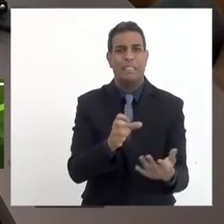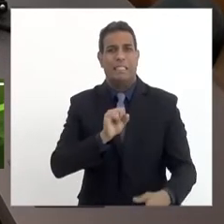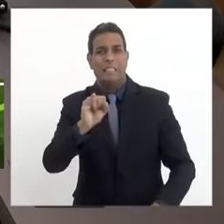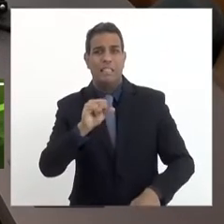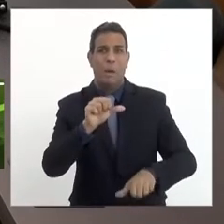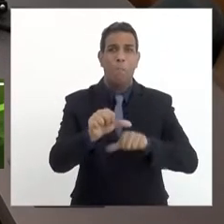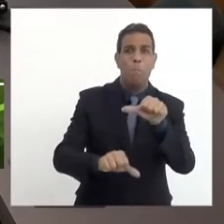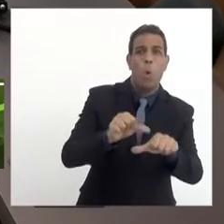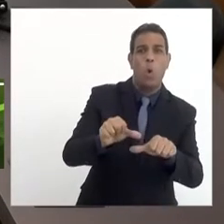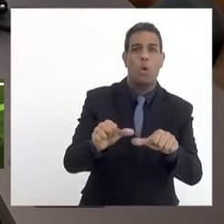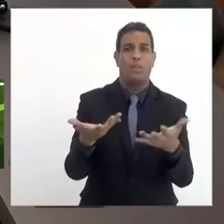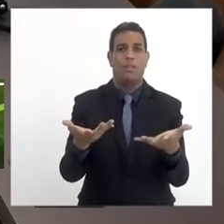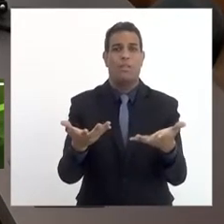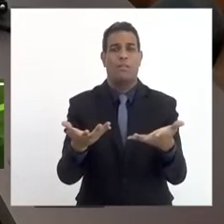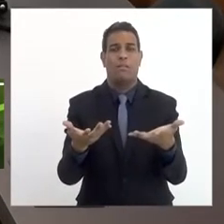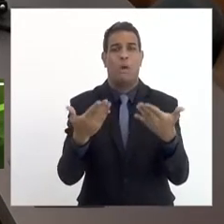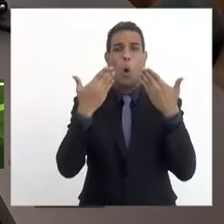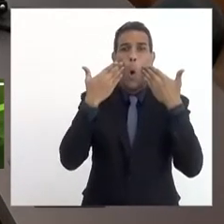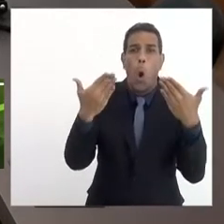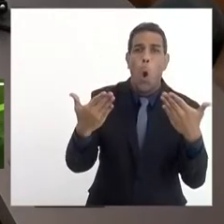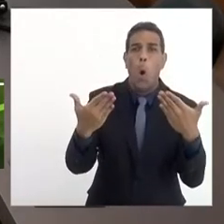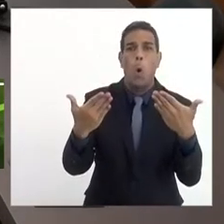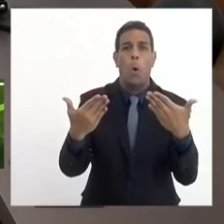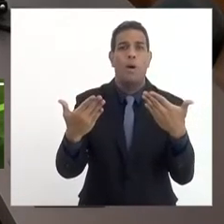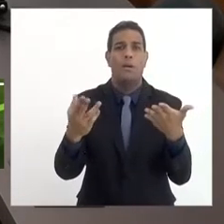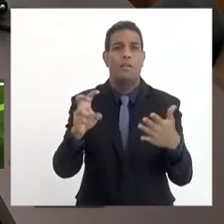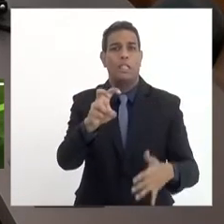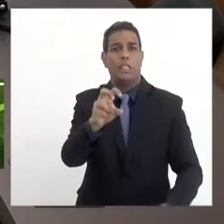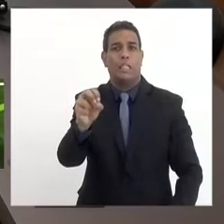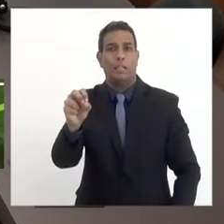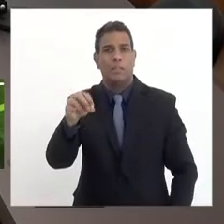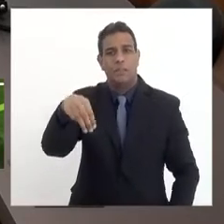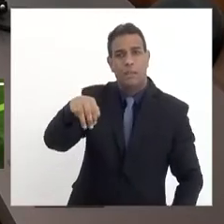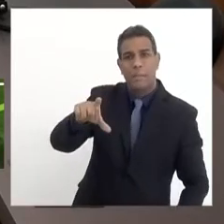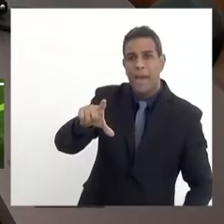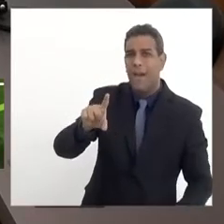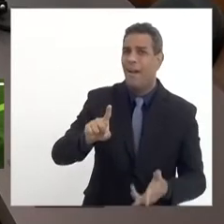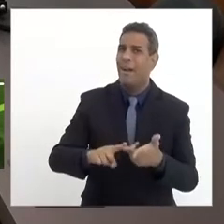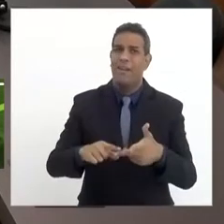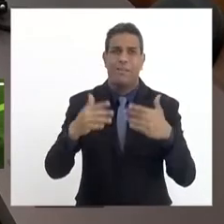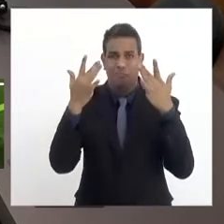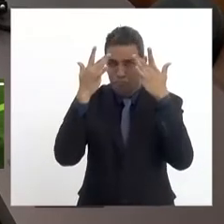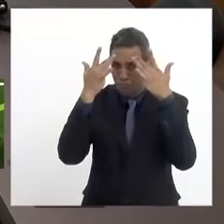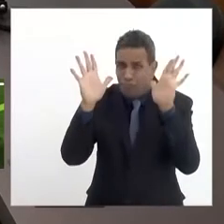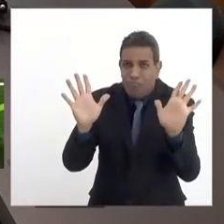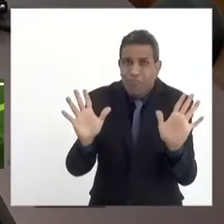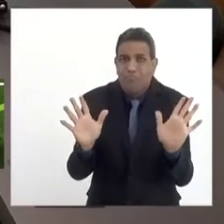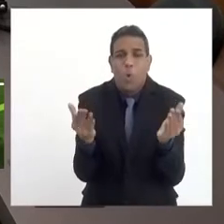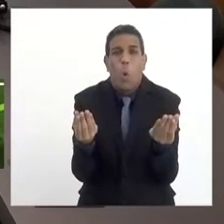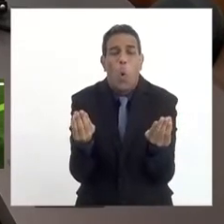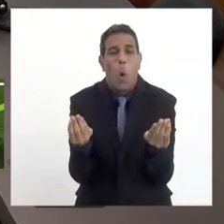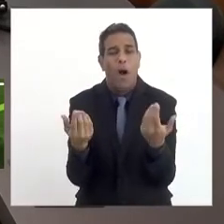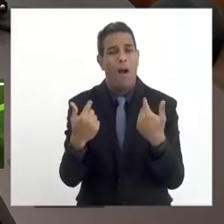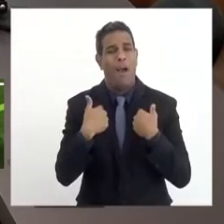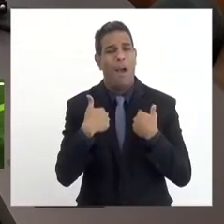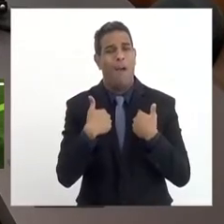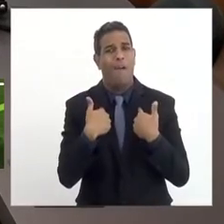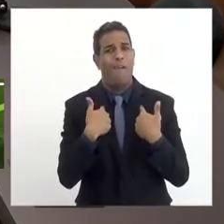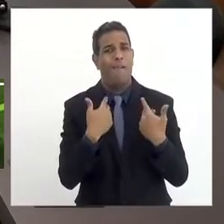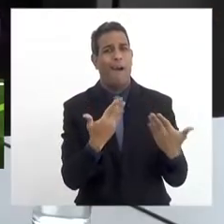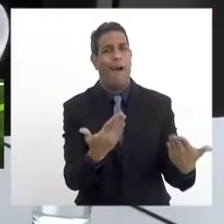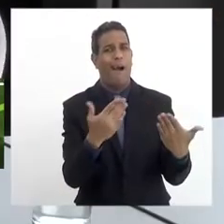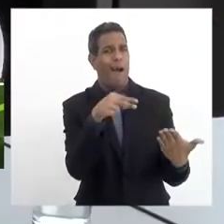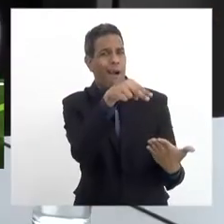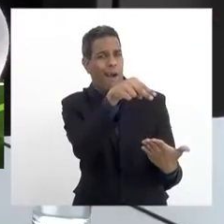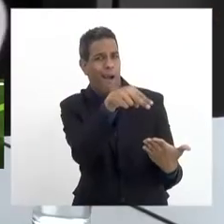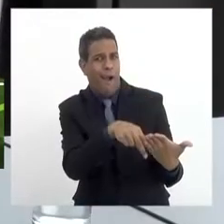mudar na verdade, de 500 mililitros para 350, mas eu